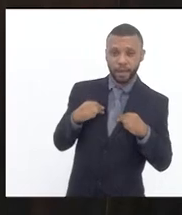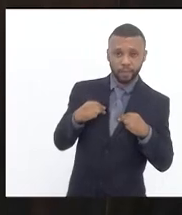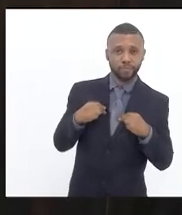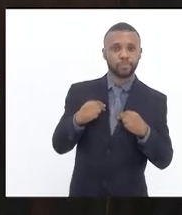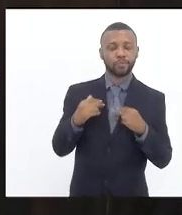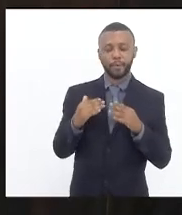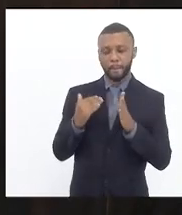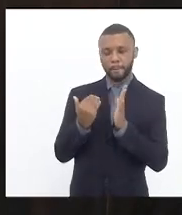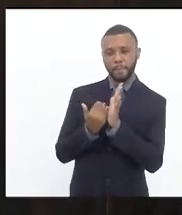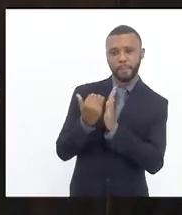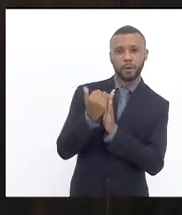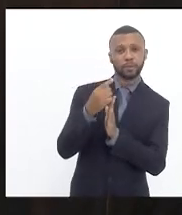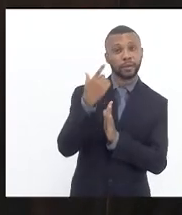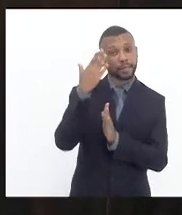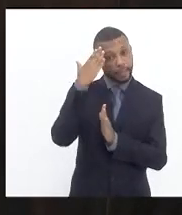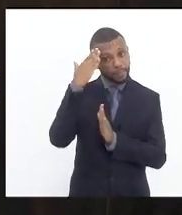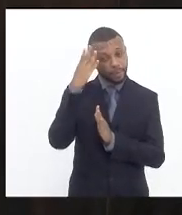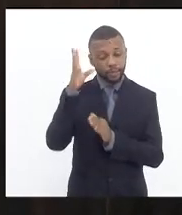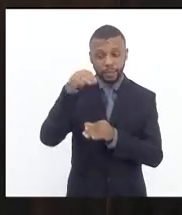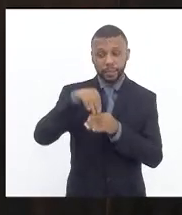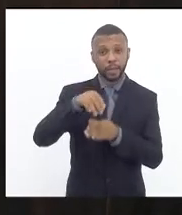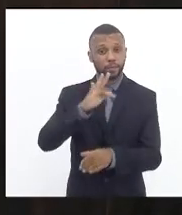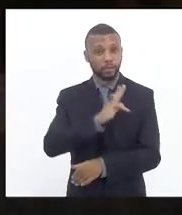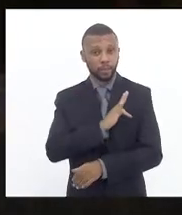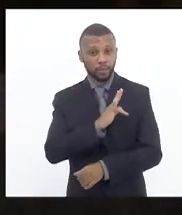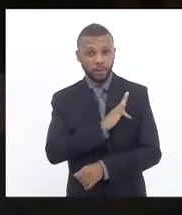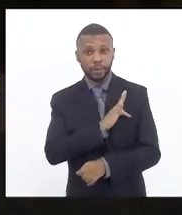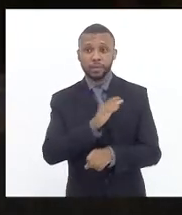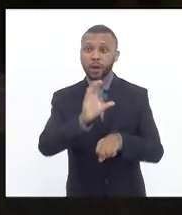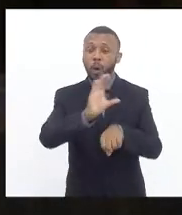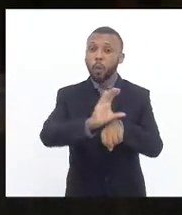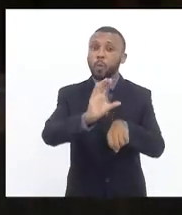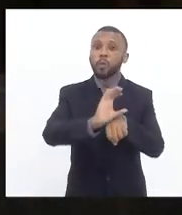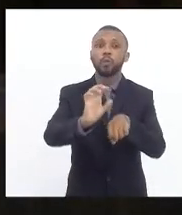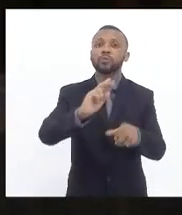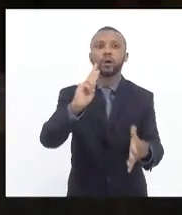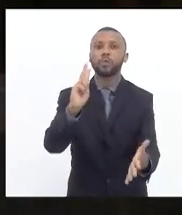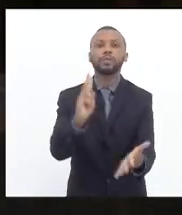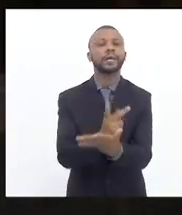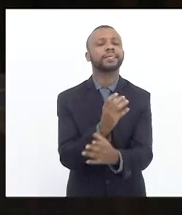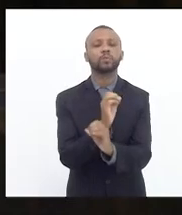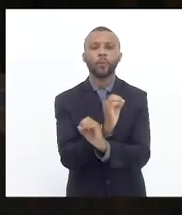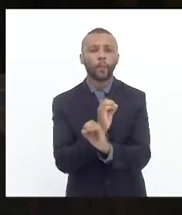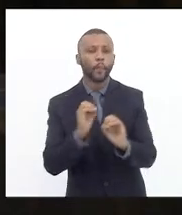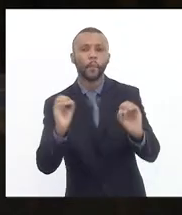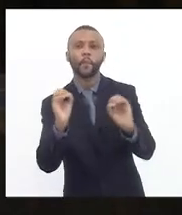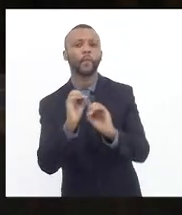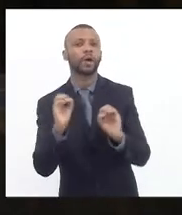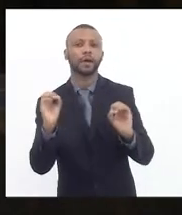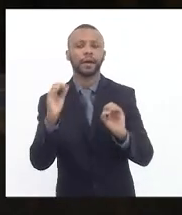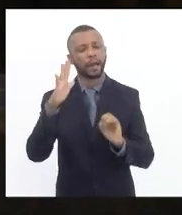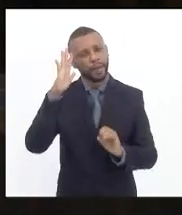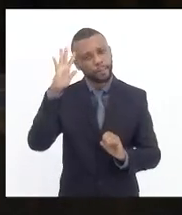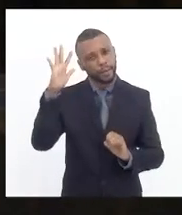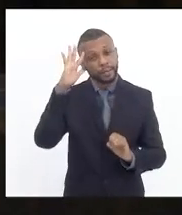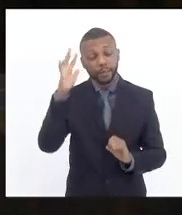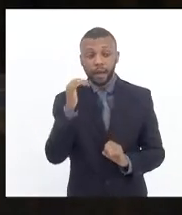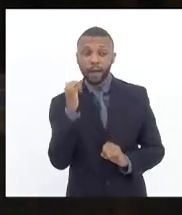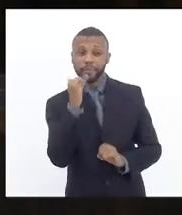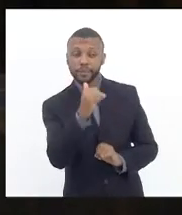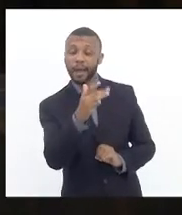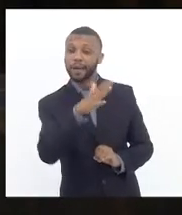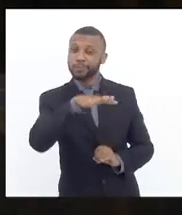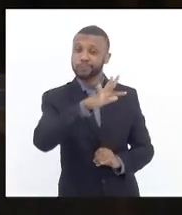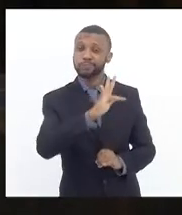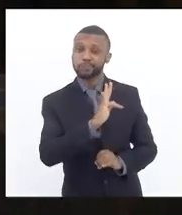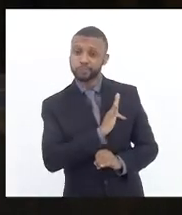tudo mais mas nós sabemos por exemplo na Polícia Militar os cursos nunca acontece imagina dizer para os policiais militares